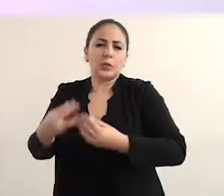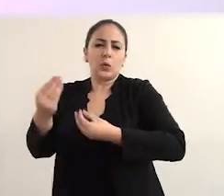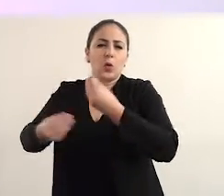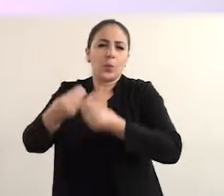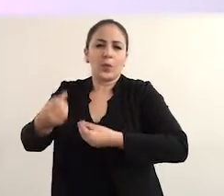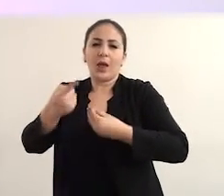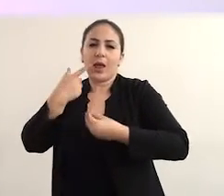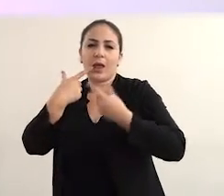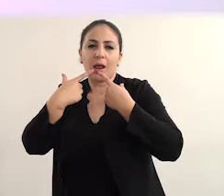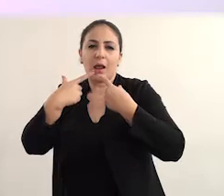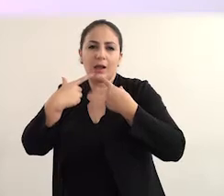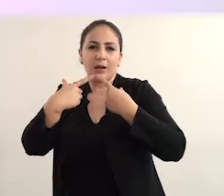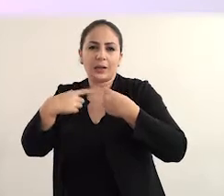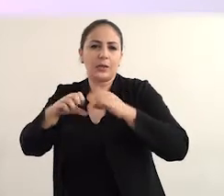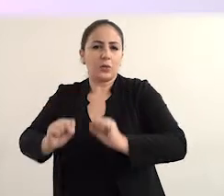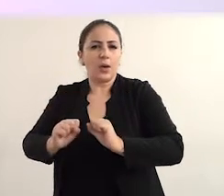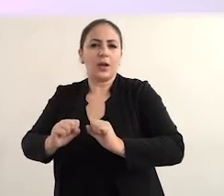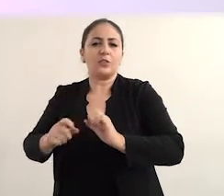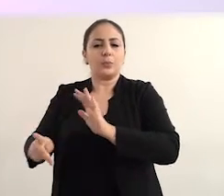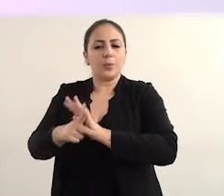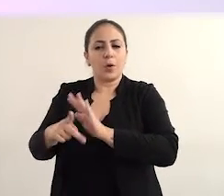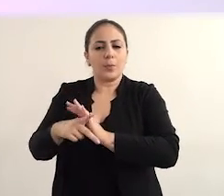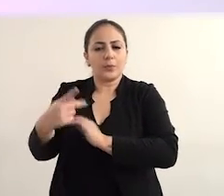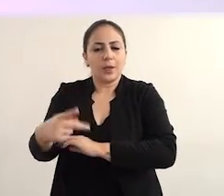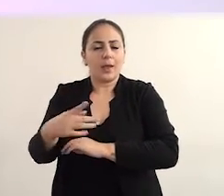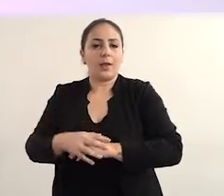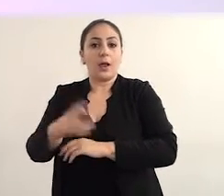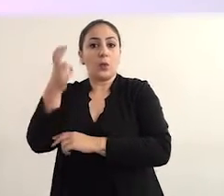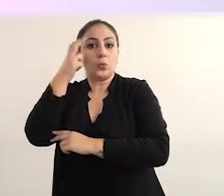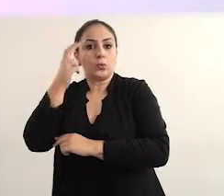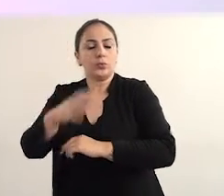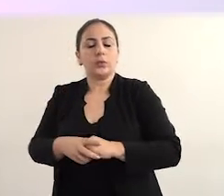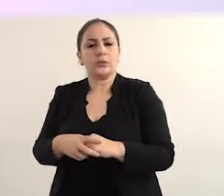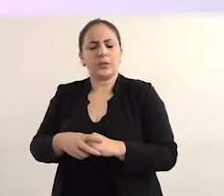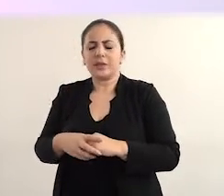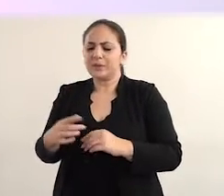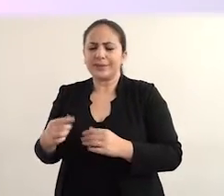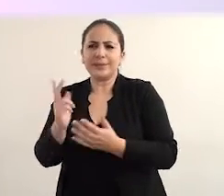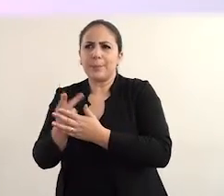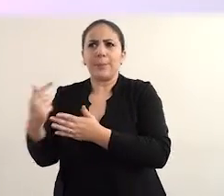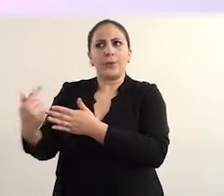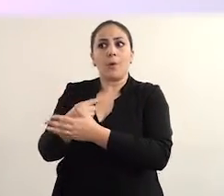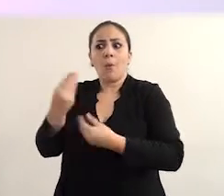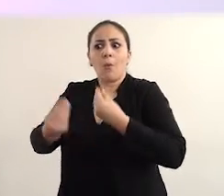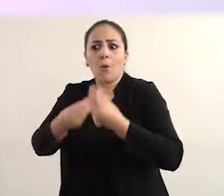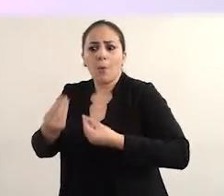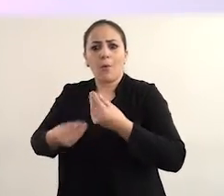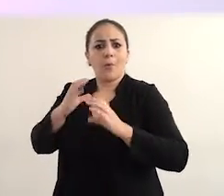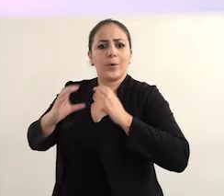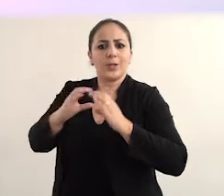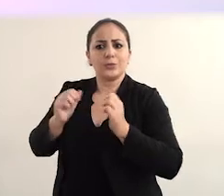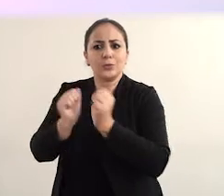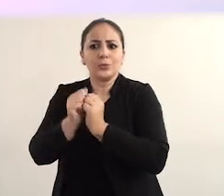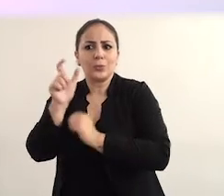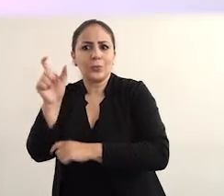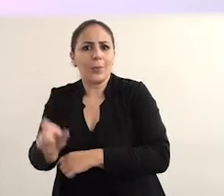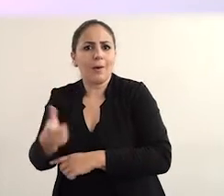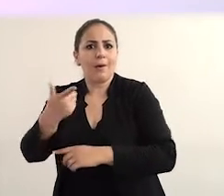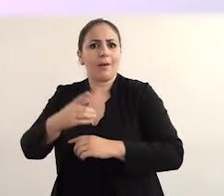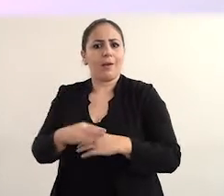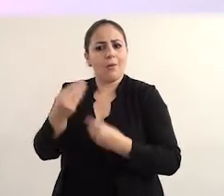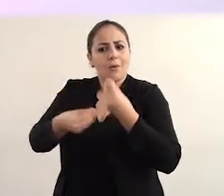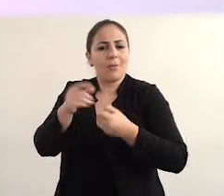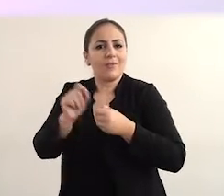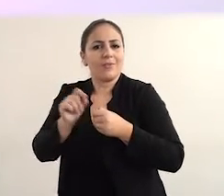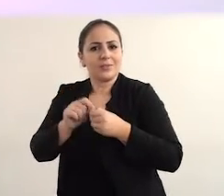questão linguística mesmo, da cultura dela, da língua, porque eles diziam, mas como é que eu me comunico com ela, como é que eu vou fazer? A gente